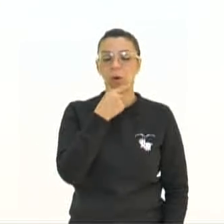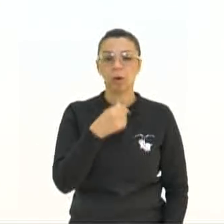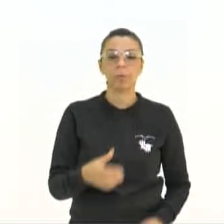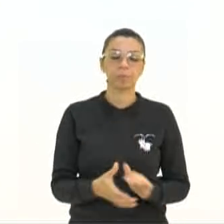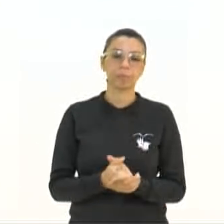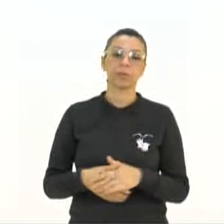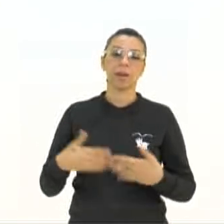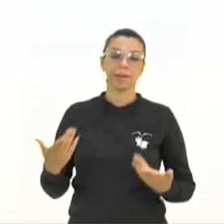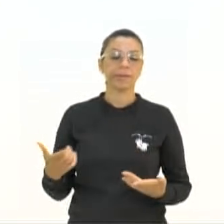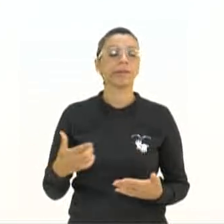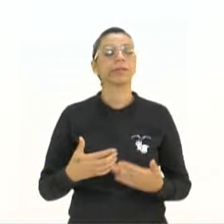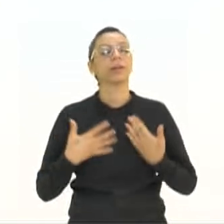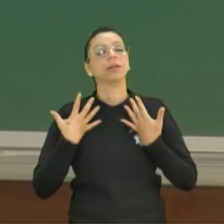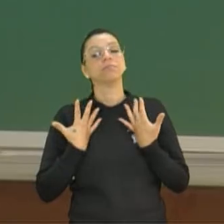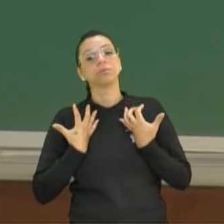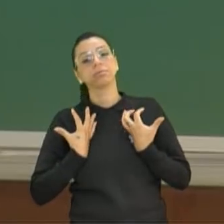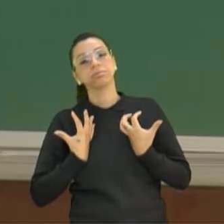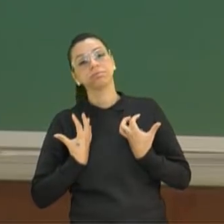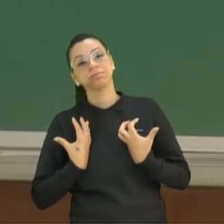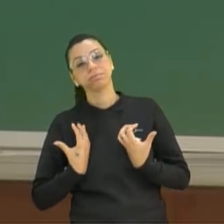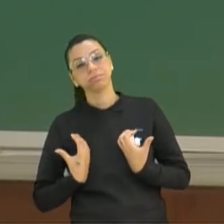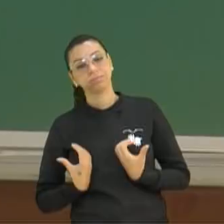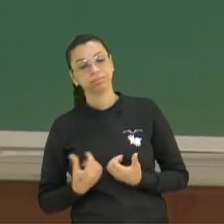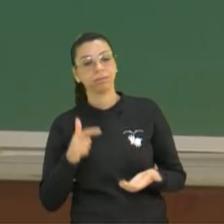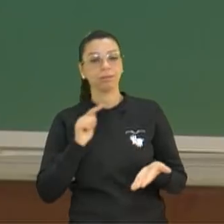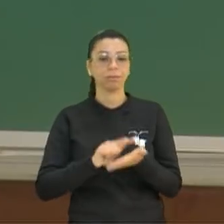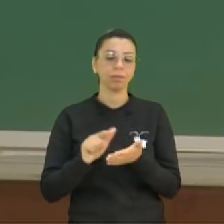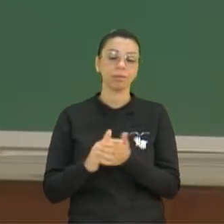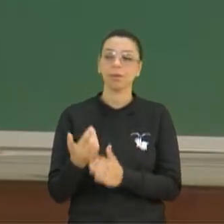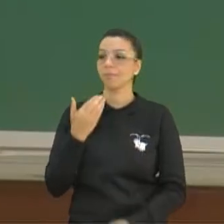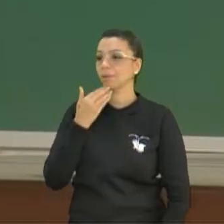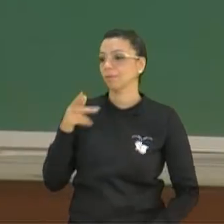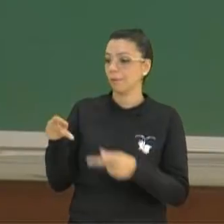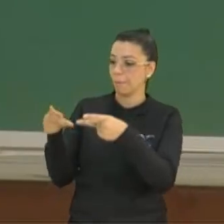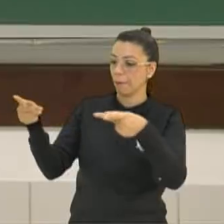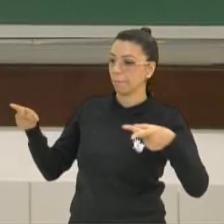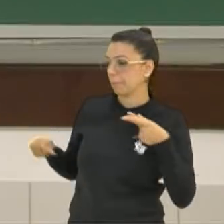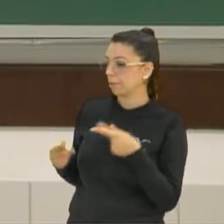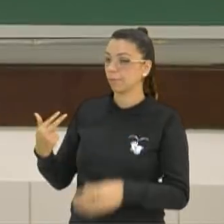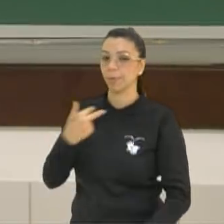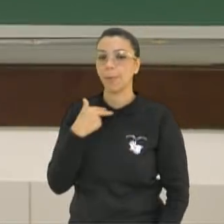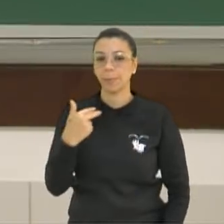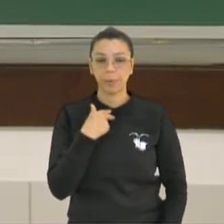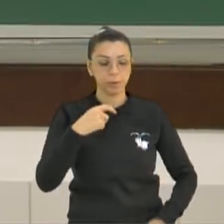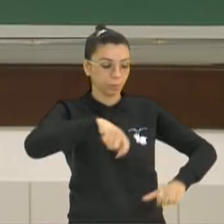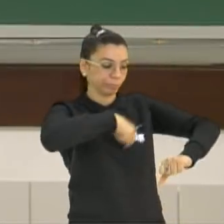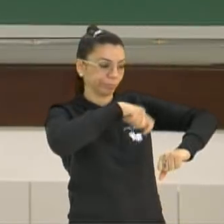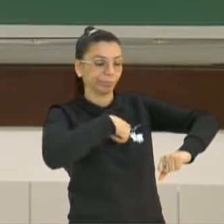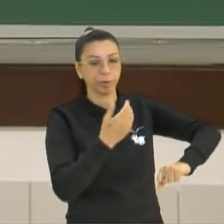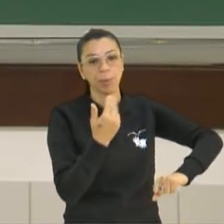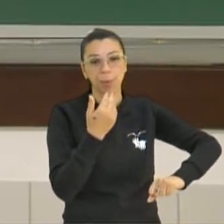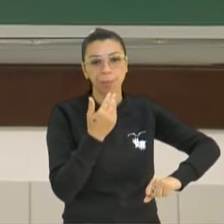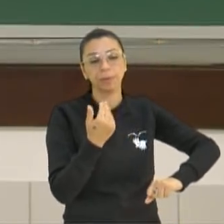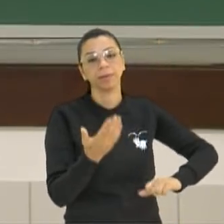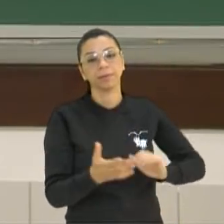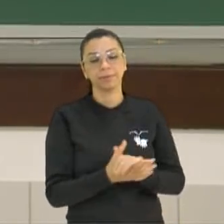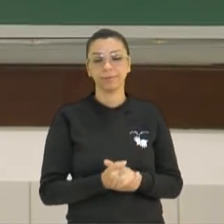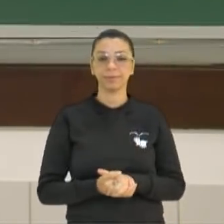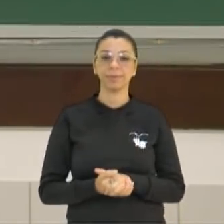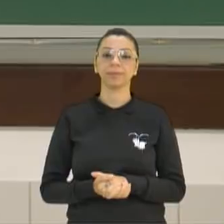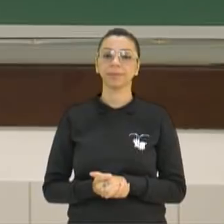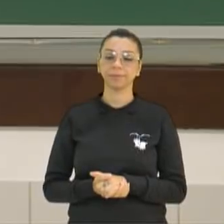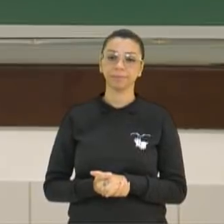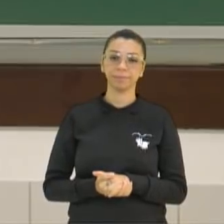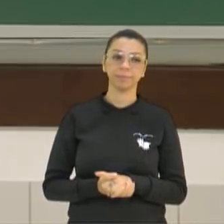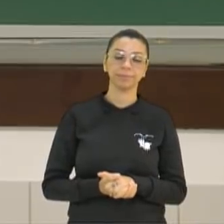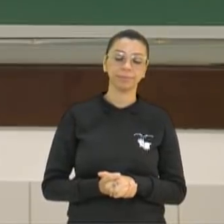ali uma limpezinha, estavam tão cansados que tiveram que pedir uma pizza, porque não podiam fazer o jantar. Então, o que eu quero que você faça? Que